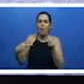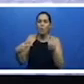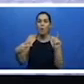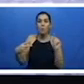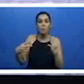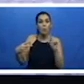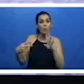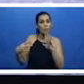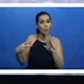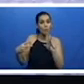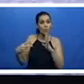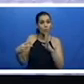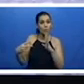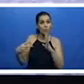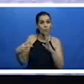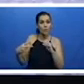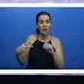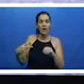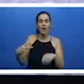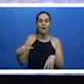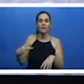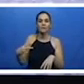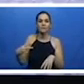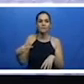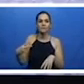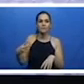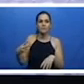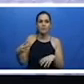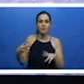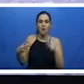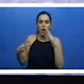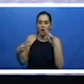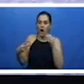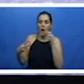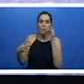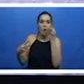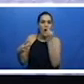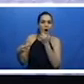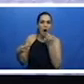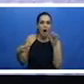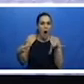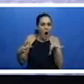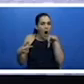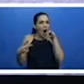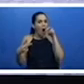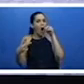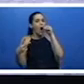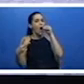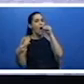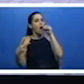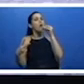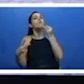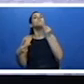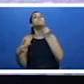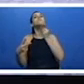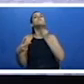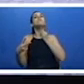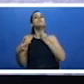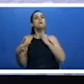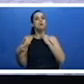é a respiração bucofaríngea, onde ele força a entrada de ar pela boca e na faringe, na região da